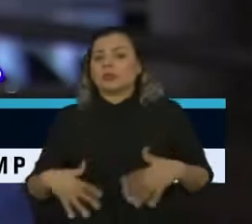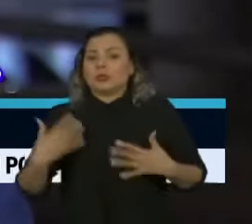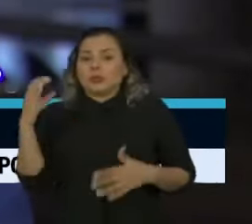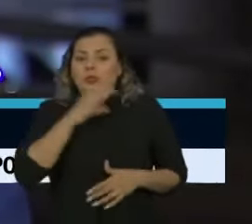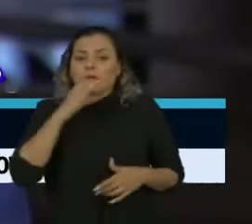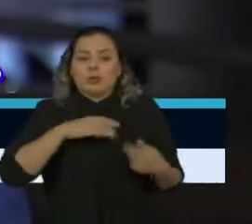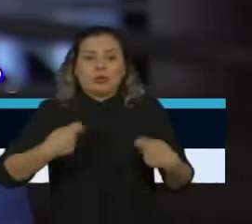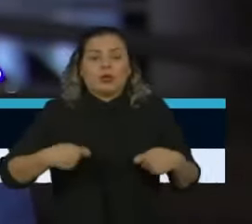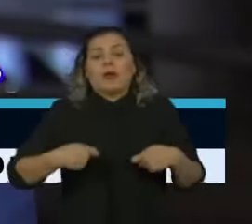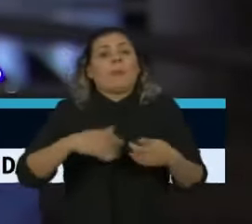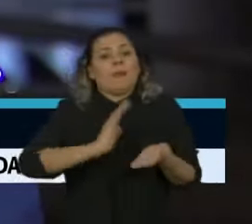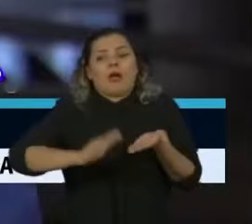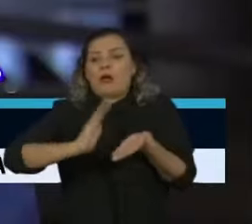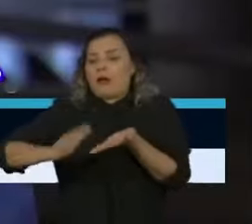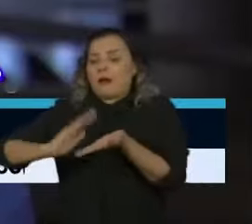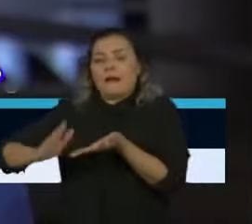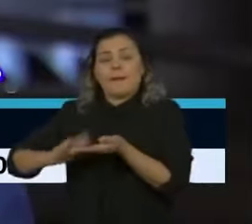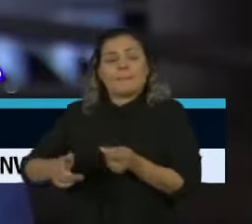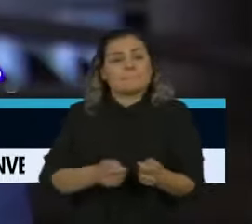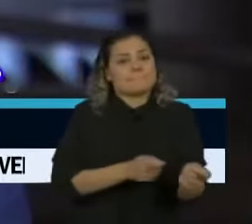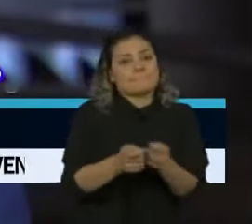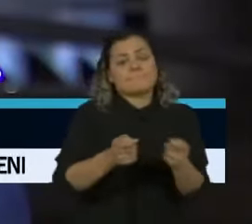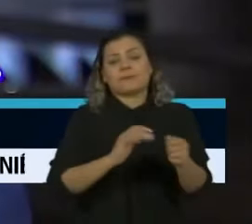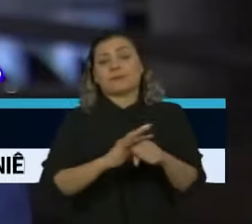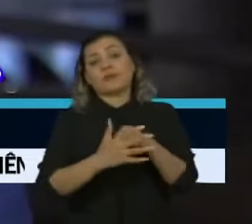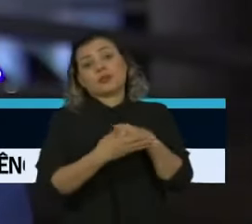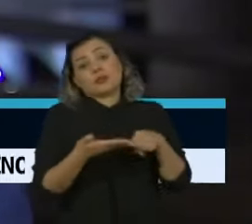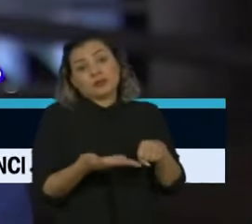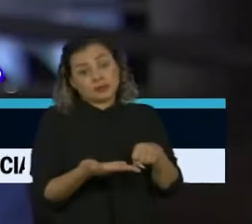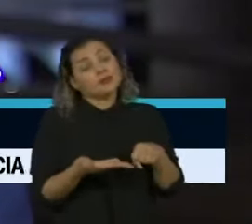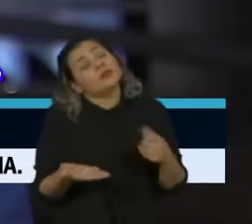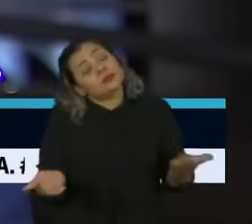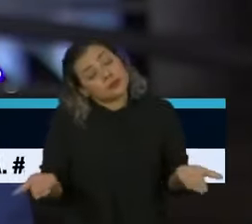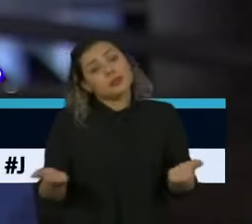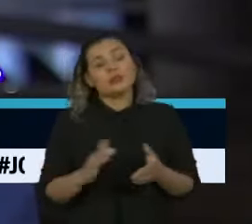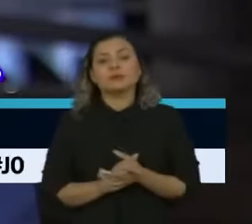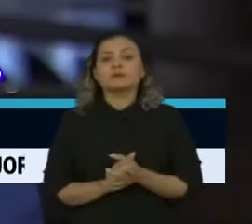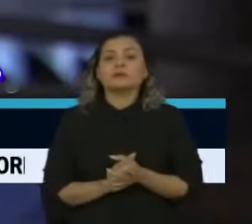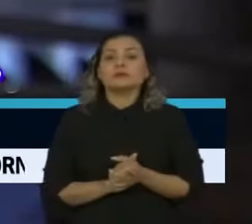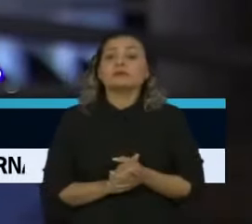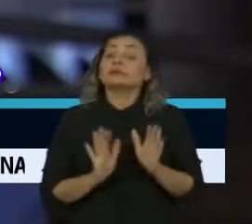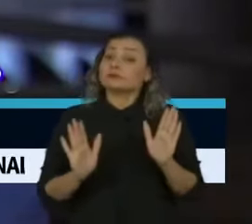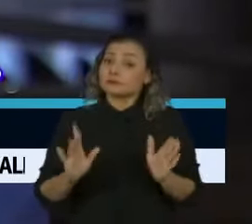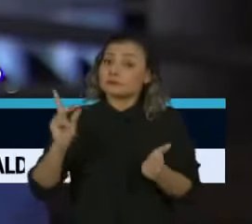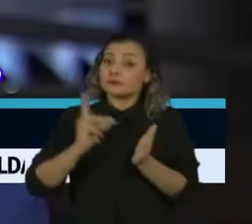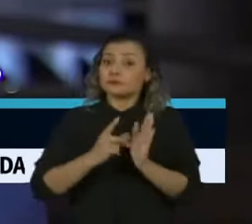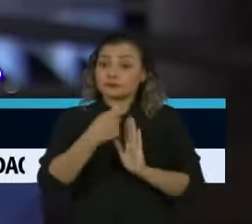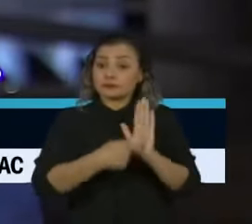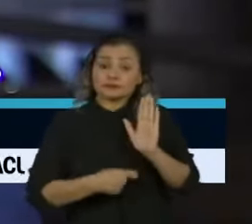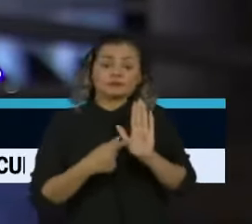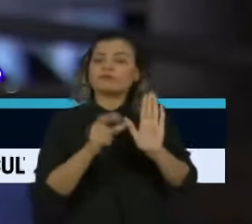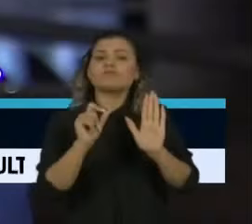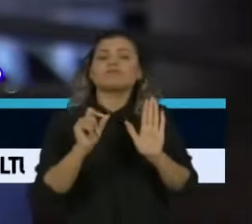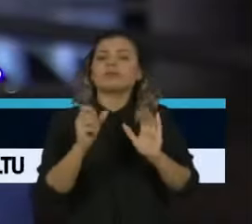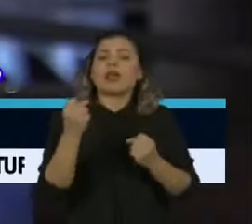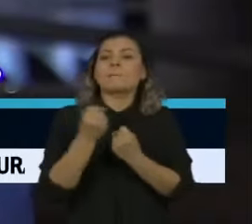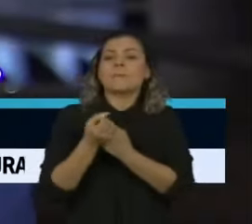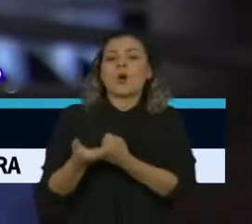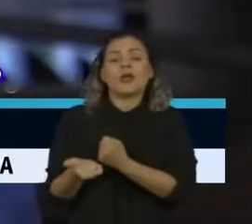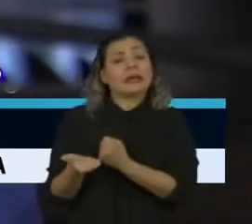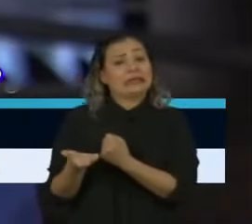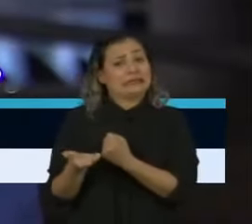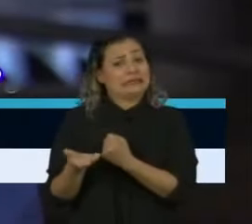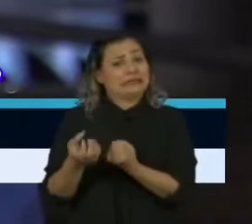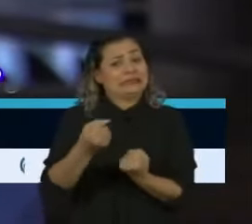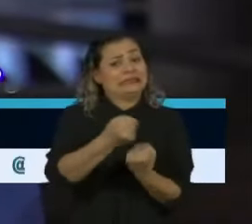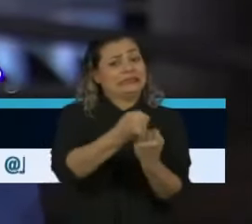necessidade de aumento de gasto público para o combate à pandemia do novo coronavírus, mesmo contexto que fortalece justamente essas